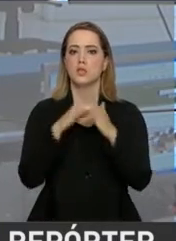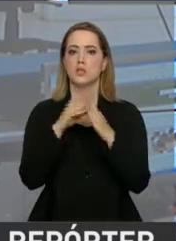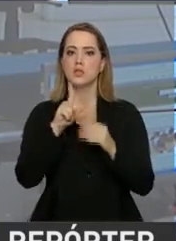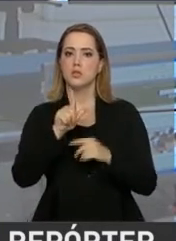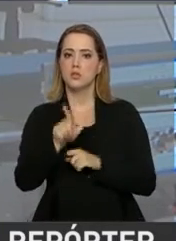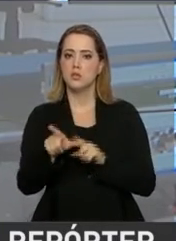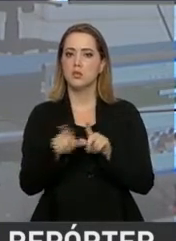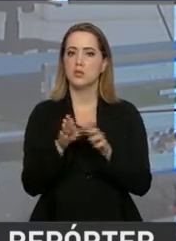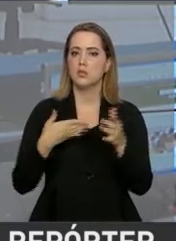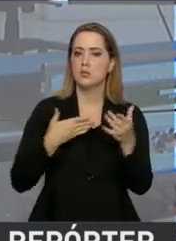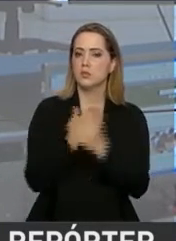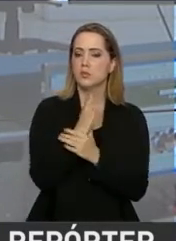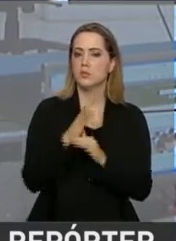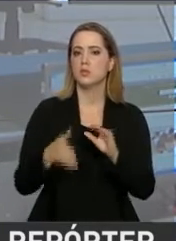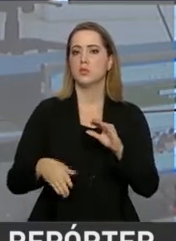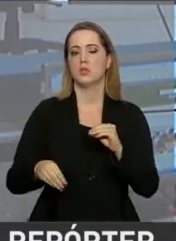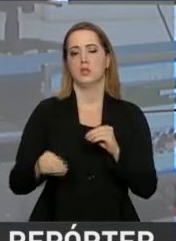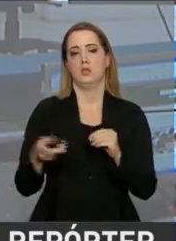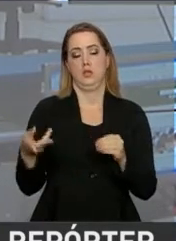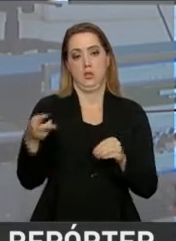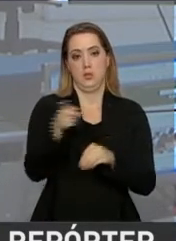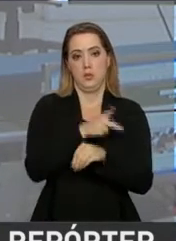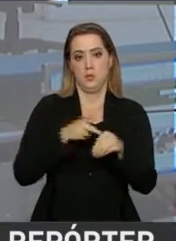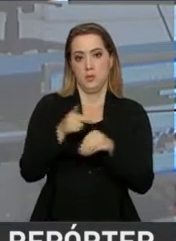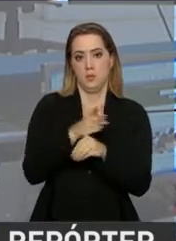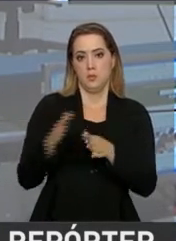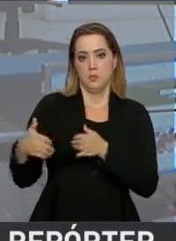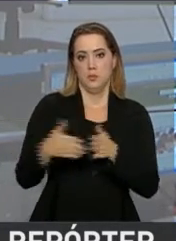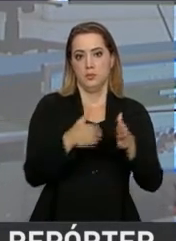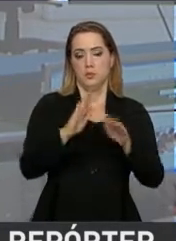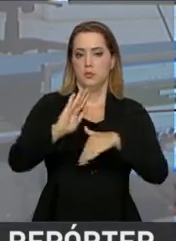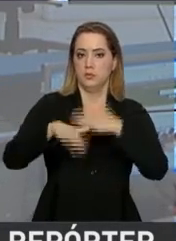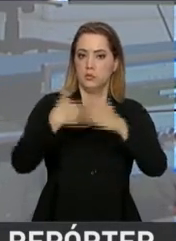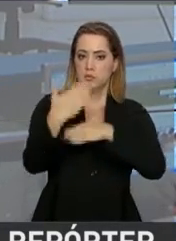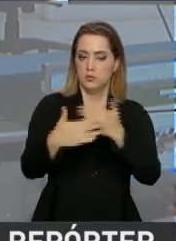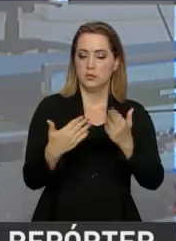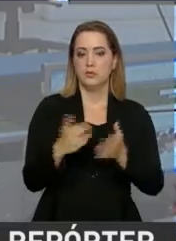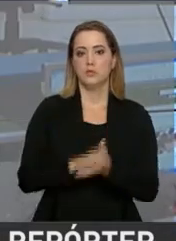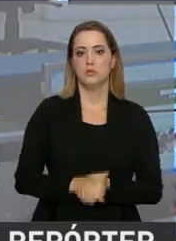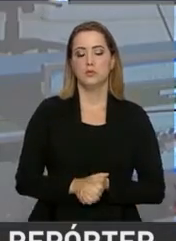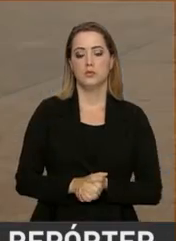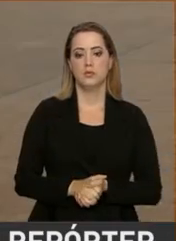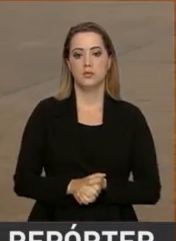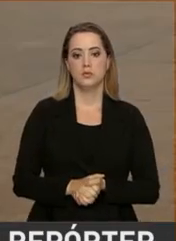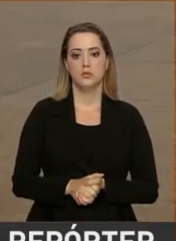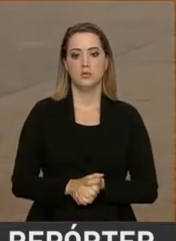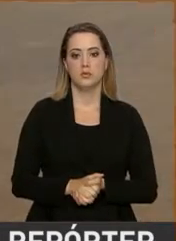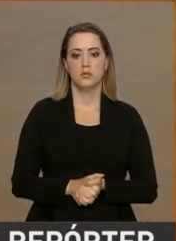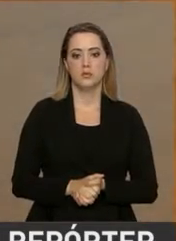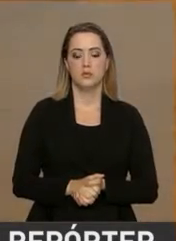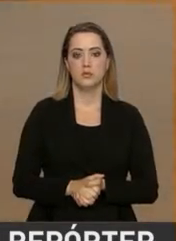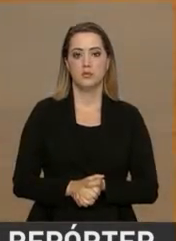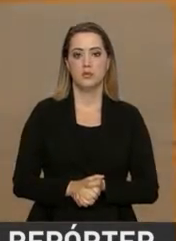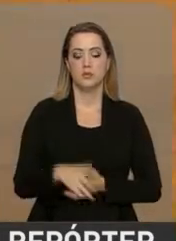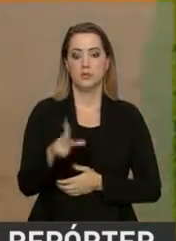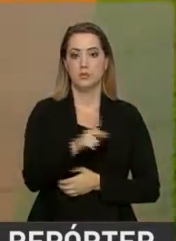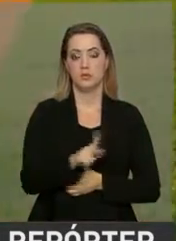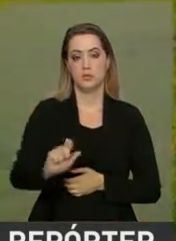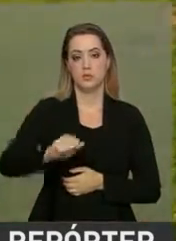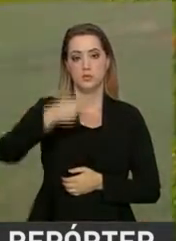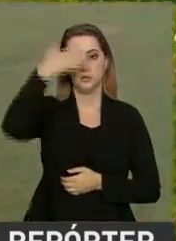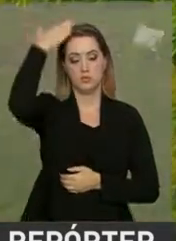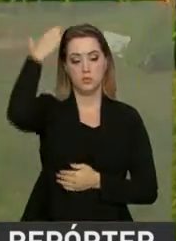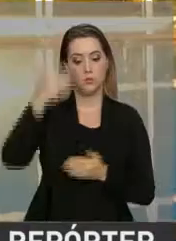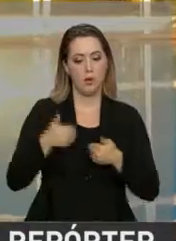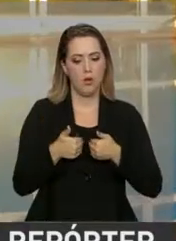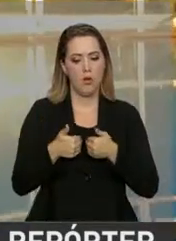aprovação da medida vai recolocar o país no rumo do desenvolvimento o presidente michel temer